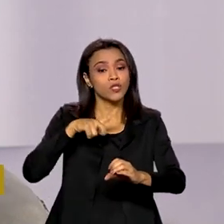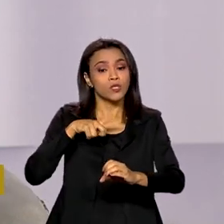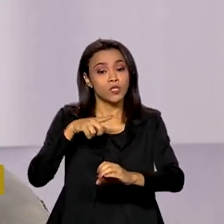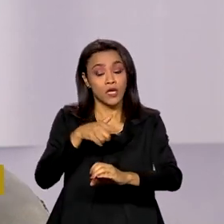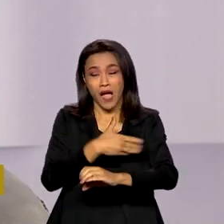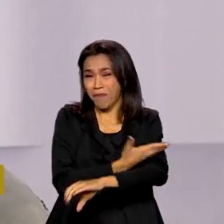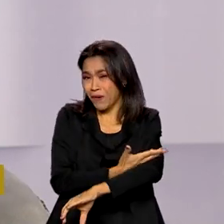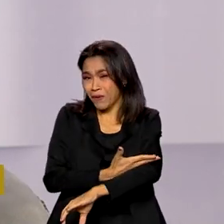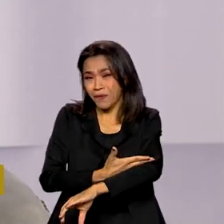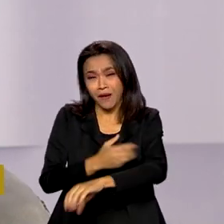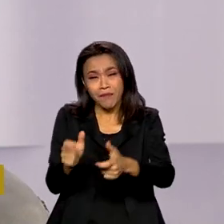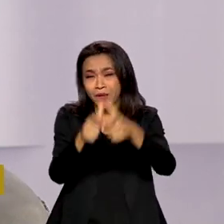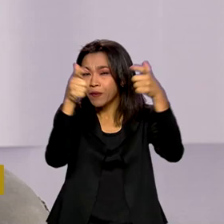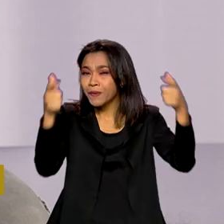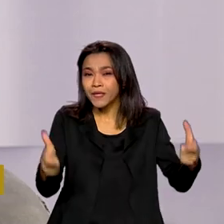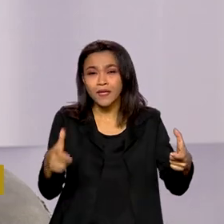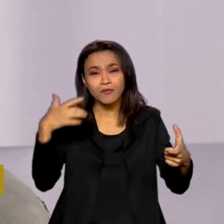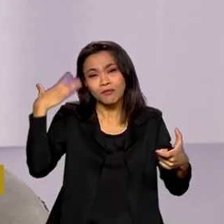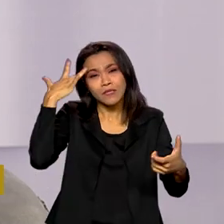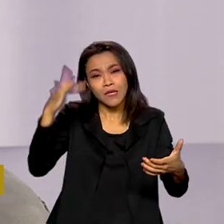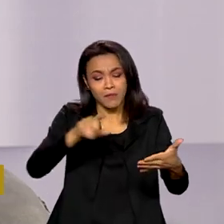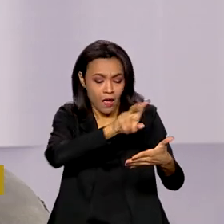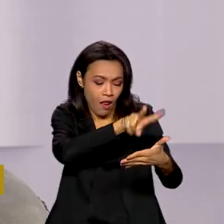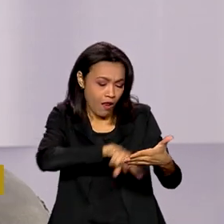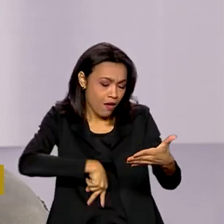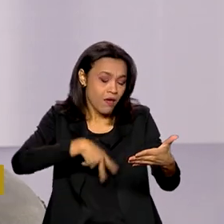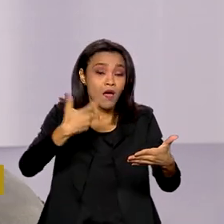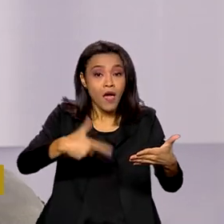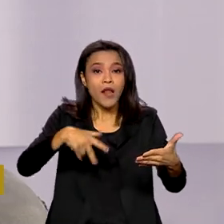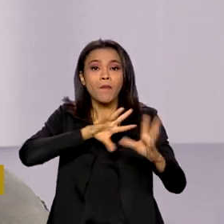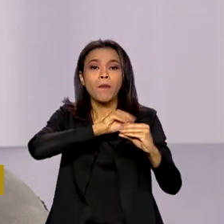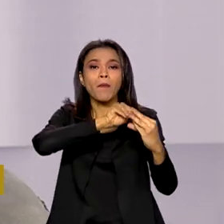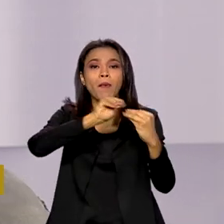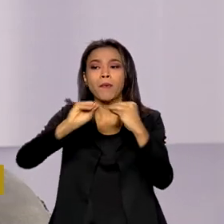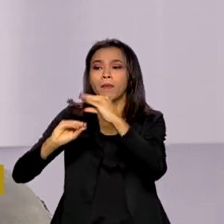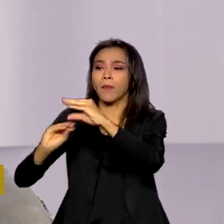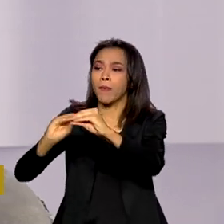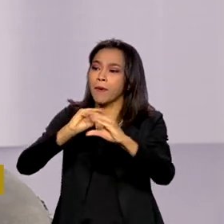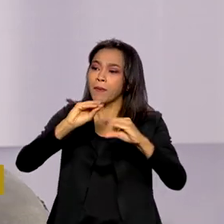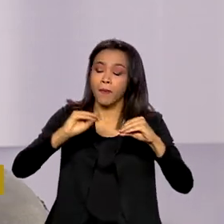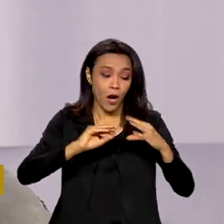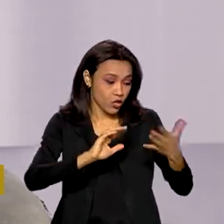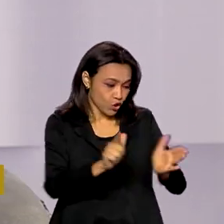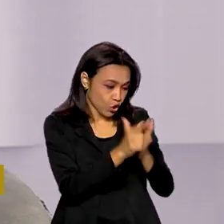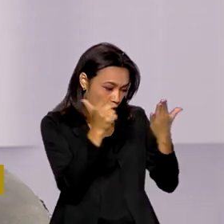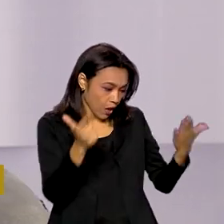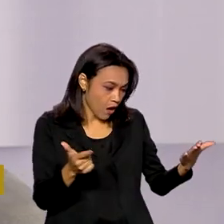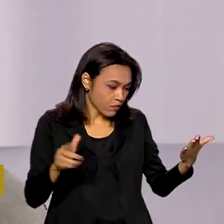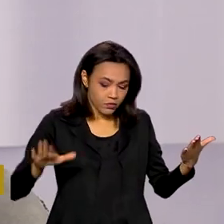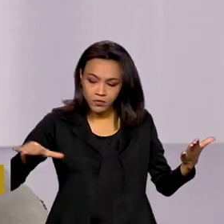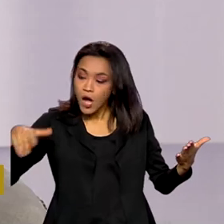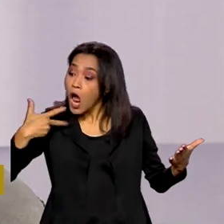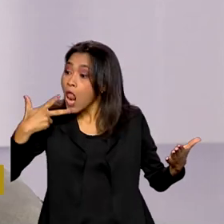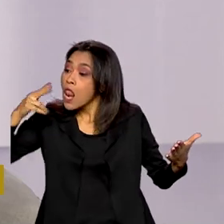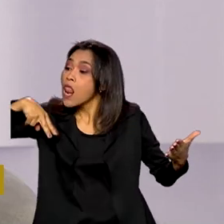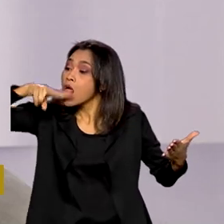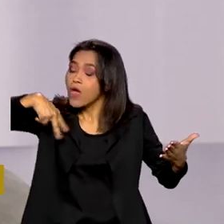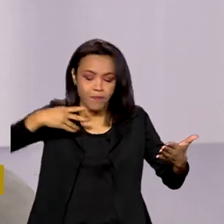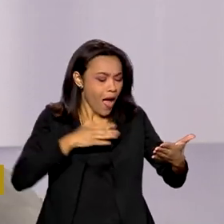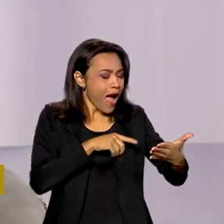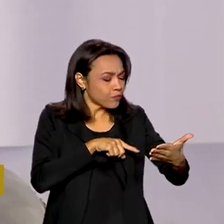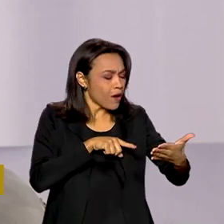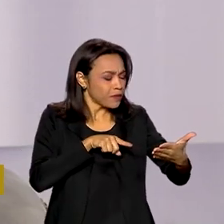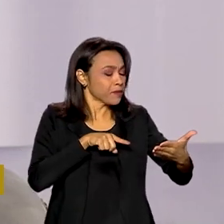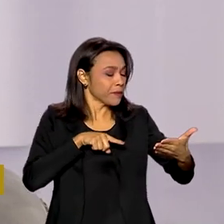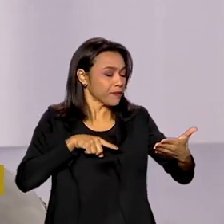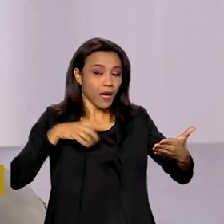era letrada, então a oralidade já era trabalhada de uma forma em que, se aparecia um jornal, alguém lia em voz alta, liam em voz alta